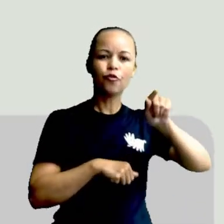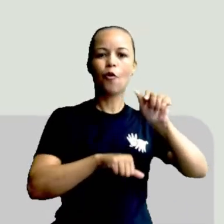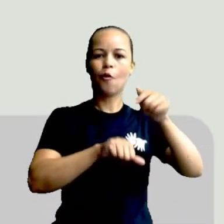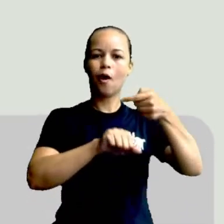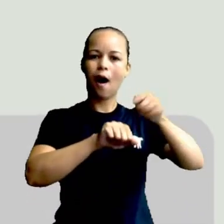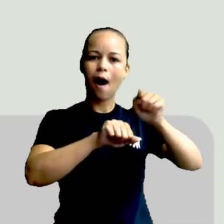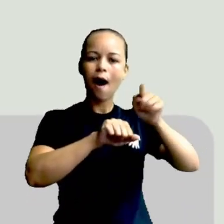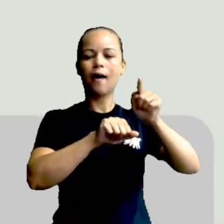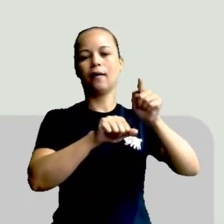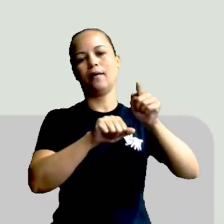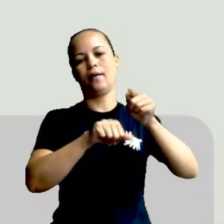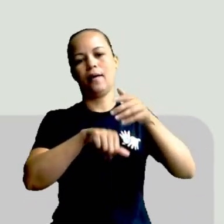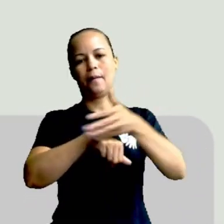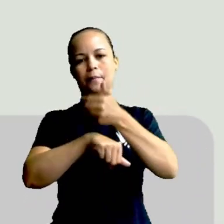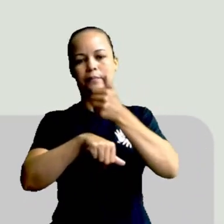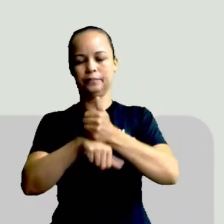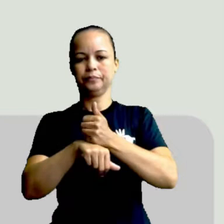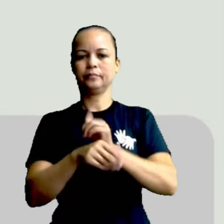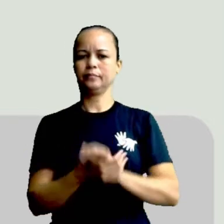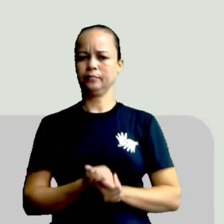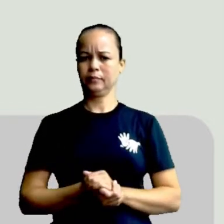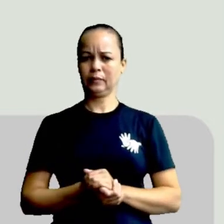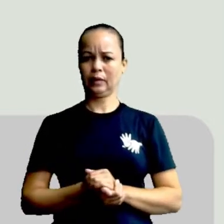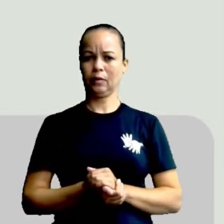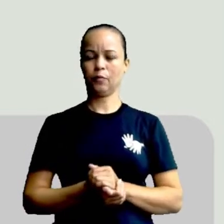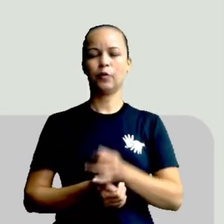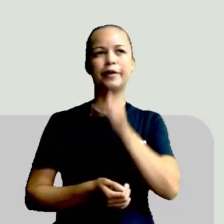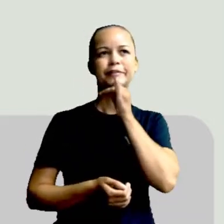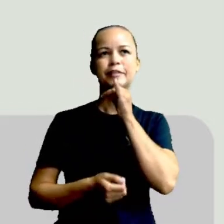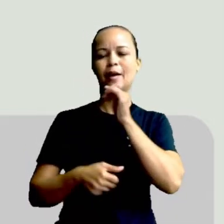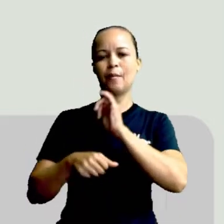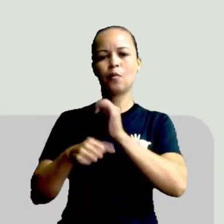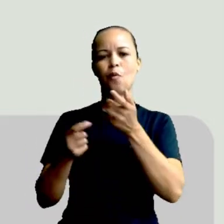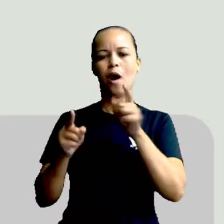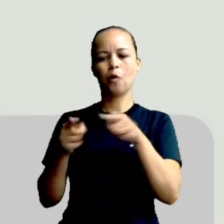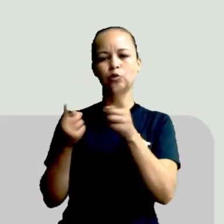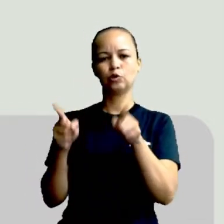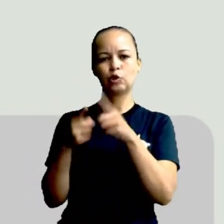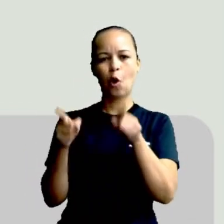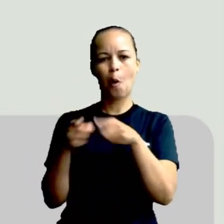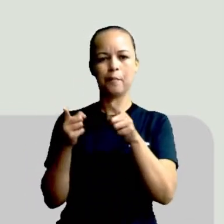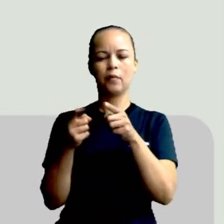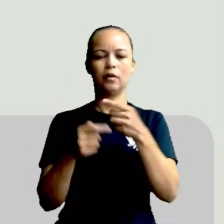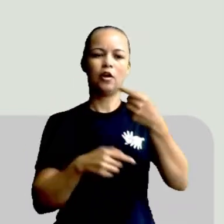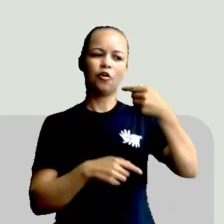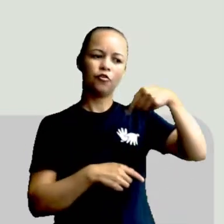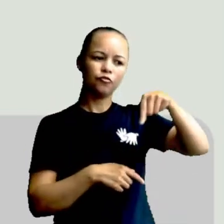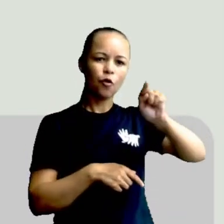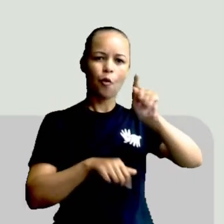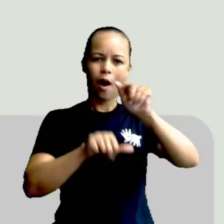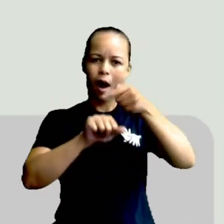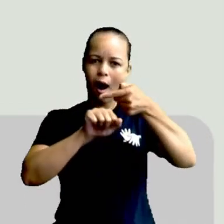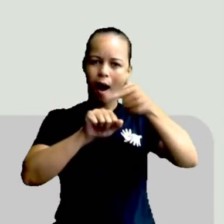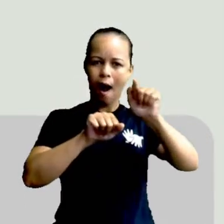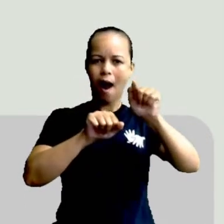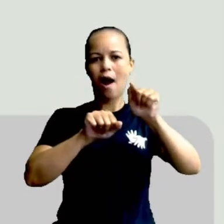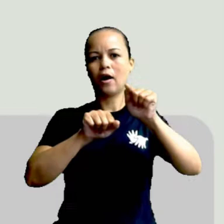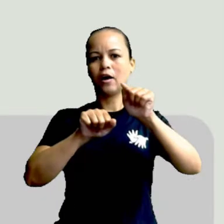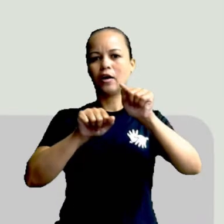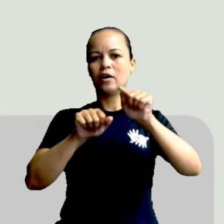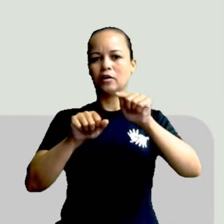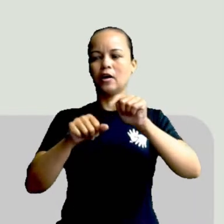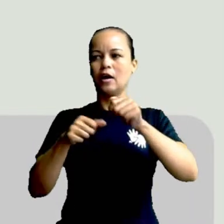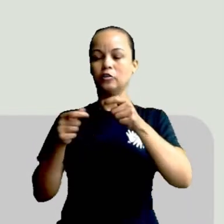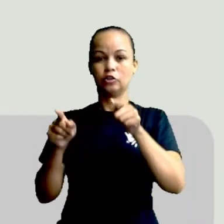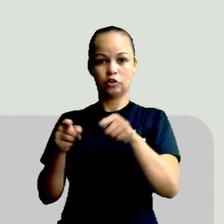por exemplo no shopping o voo a Shopping Não fica legal vou ao shopping Então